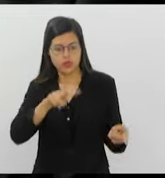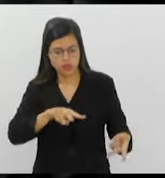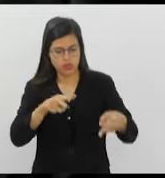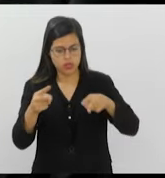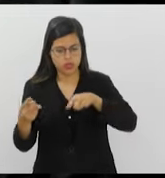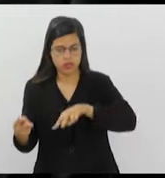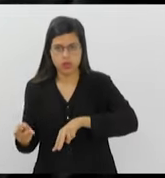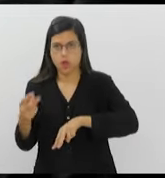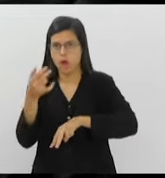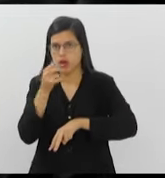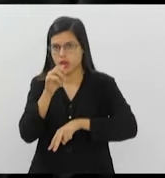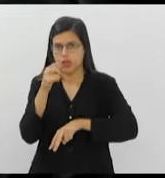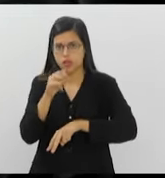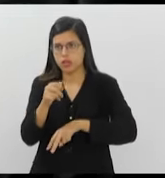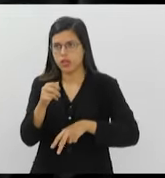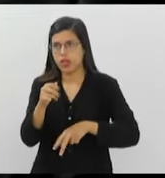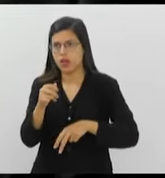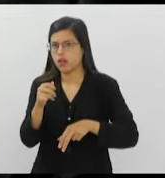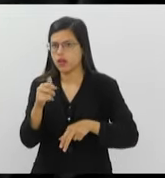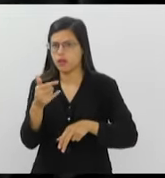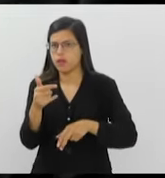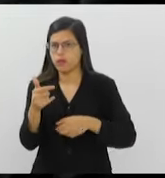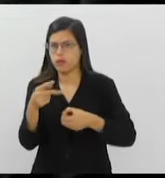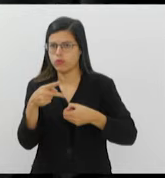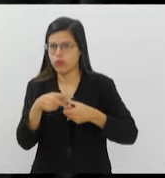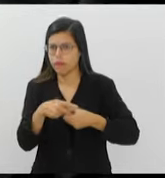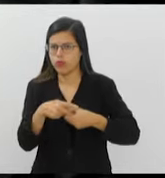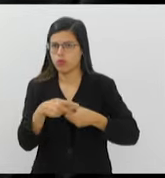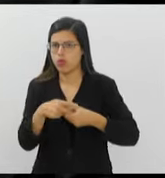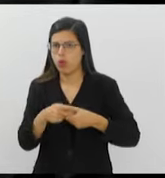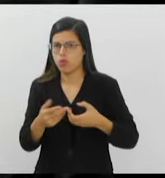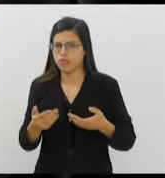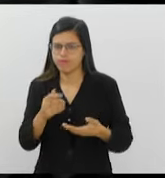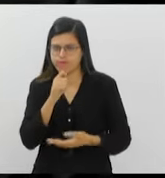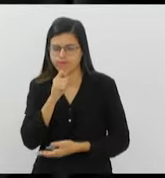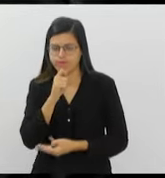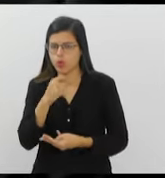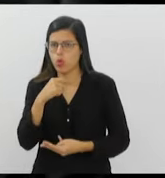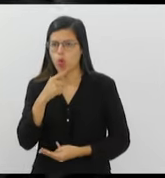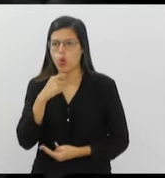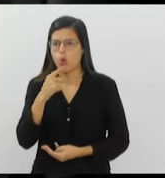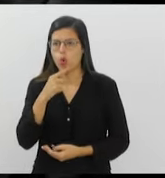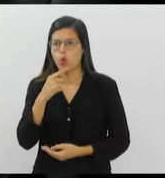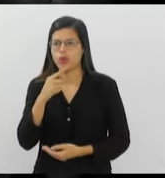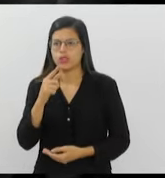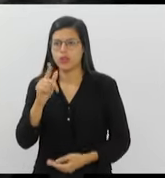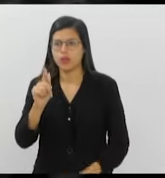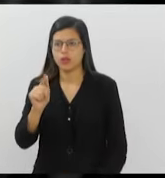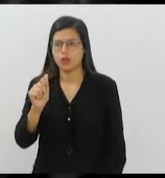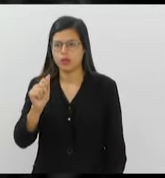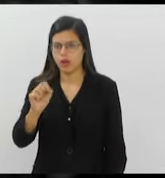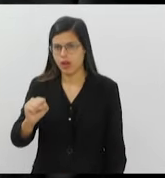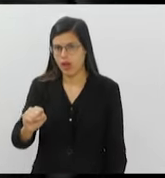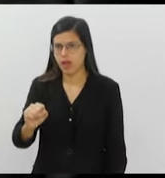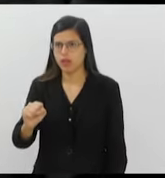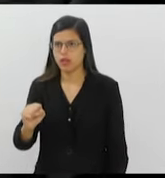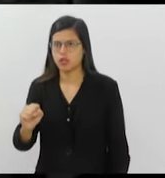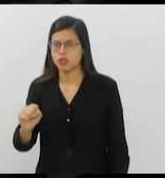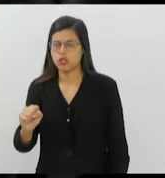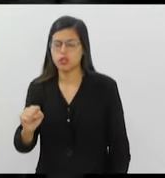petróleo, a gente hoje ainda não consegue movimentar. A questão do gás, que também é